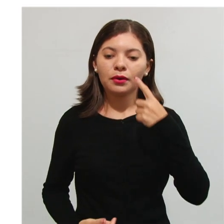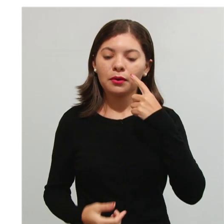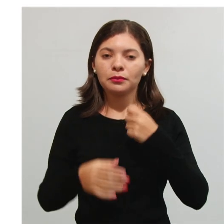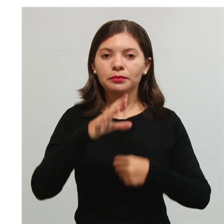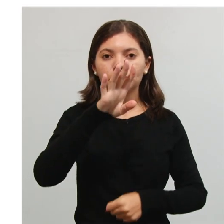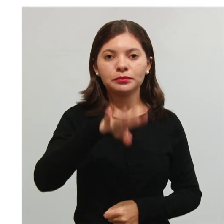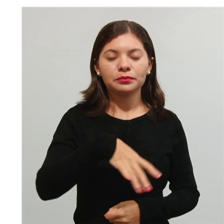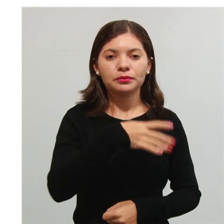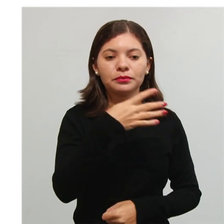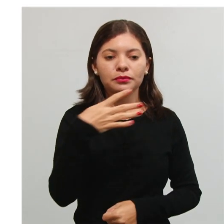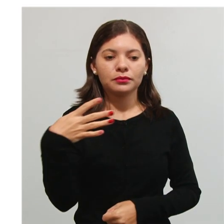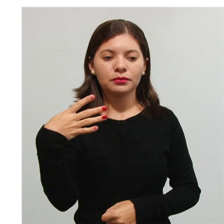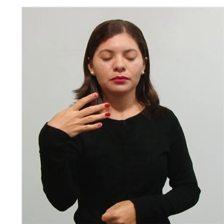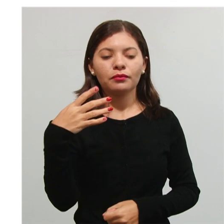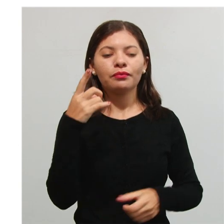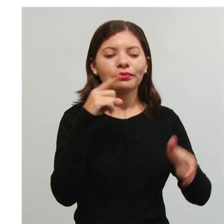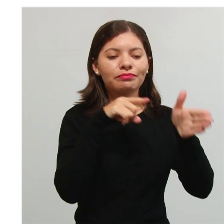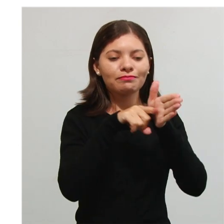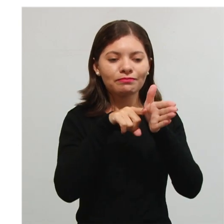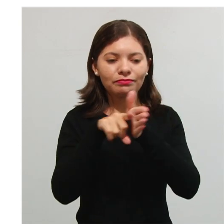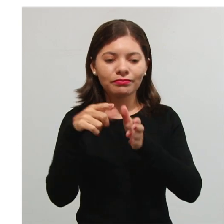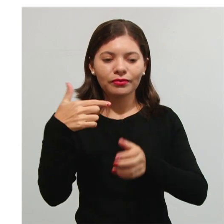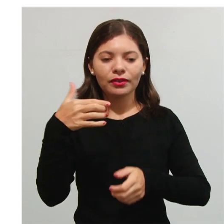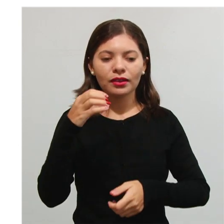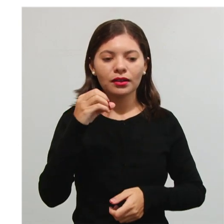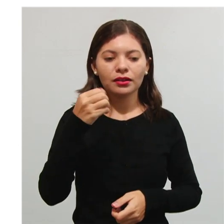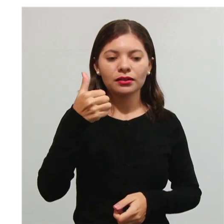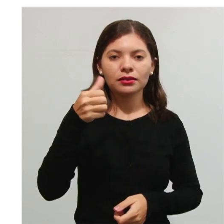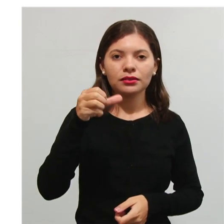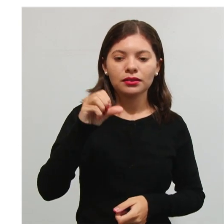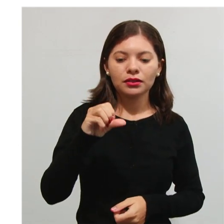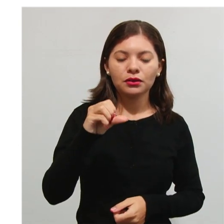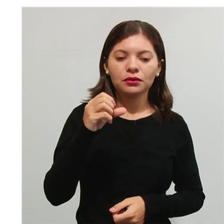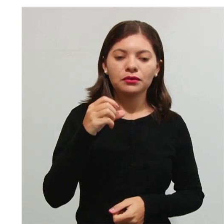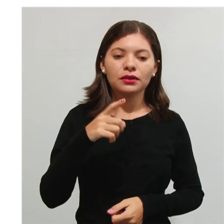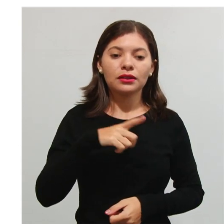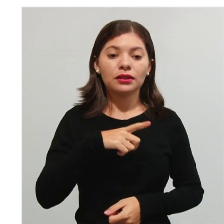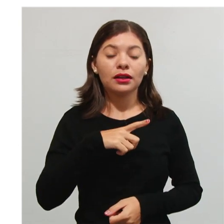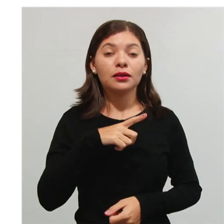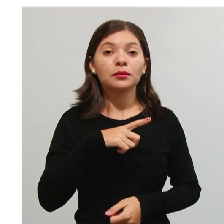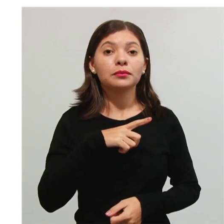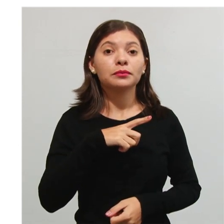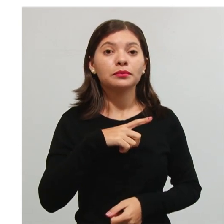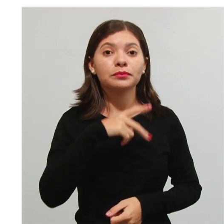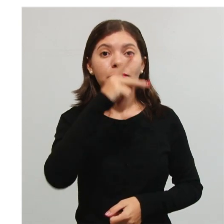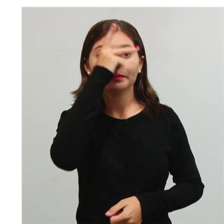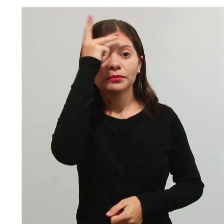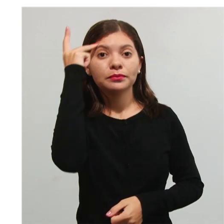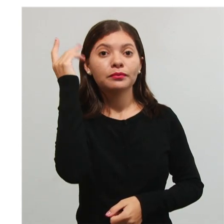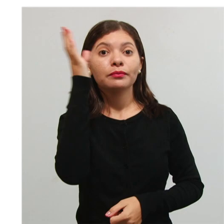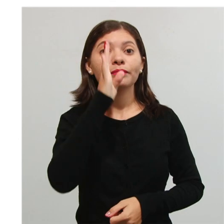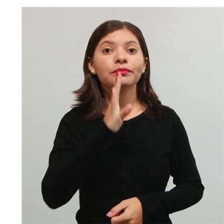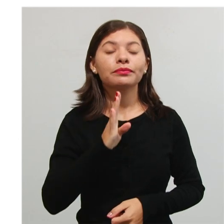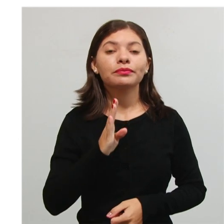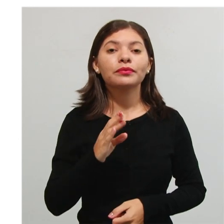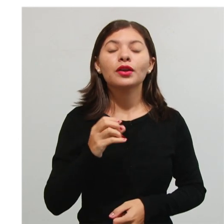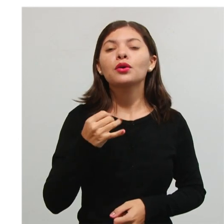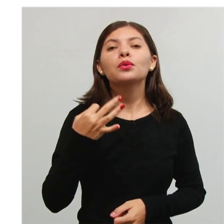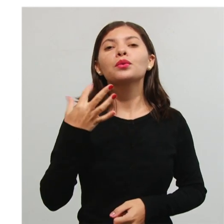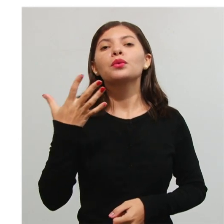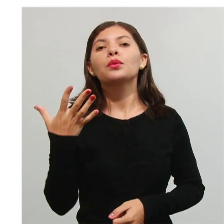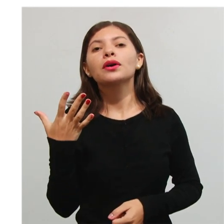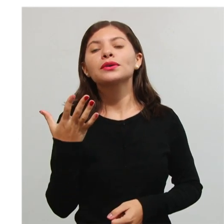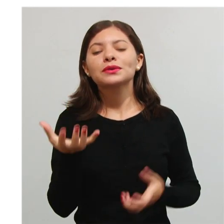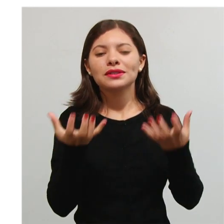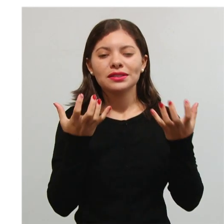realizada pela GEM em 2019. Nós temos aqui, ó, o povo brasileiro. Vamos lá. Quantos deles